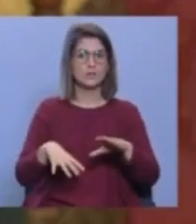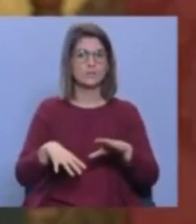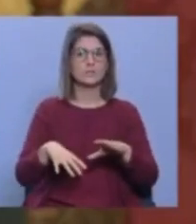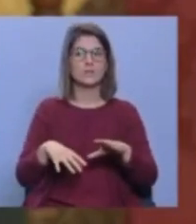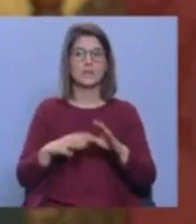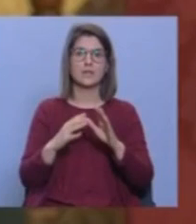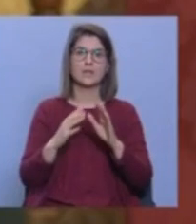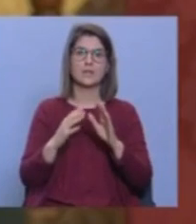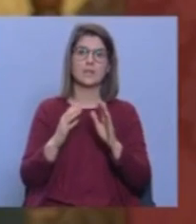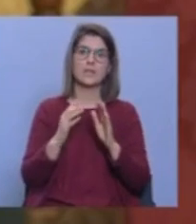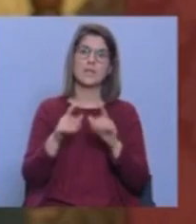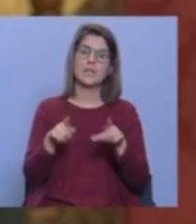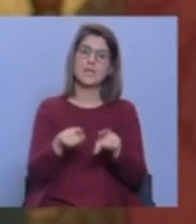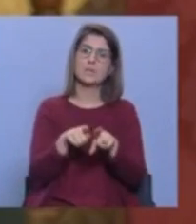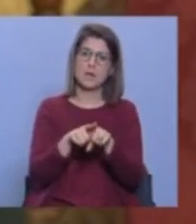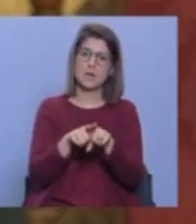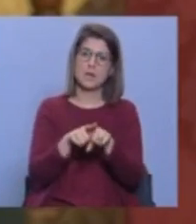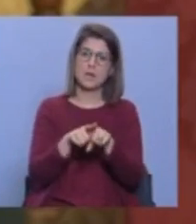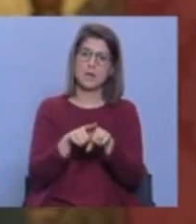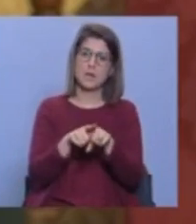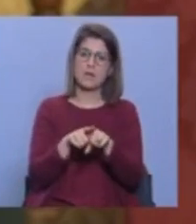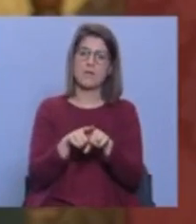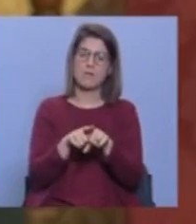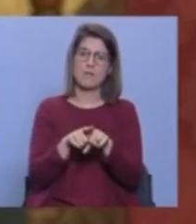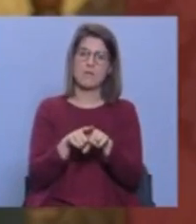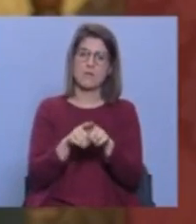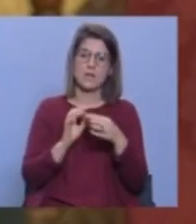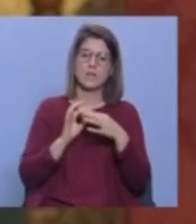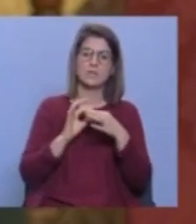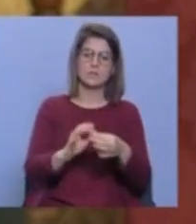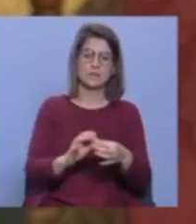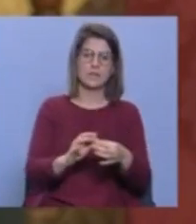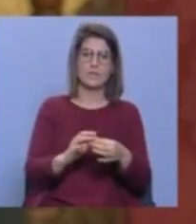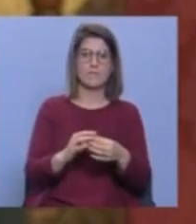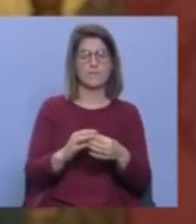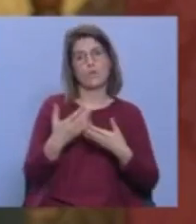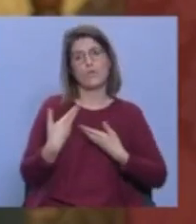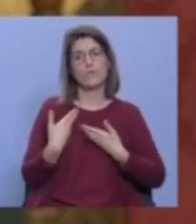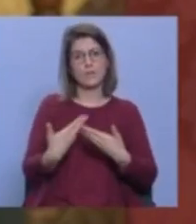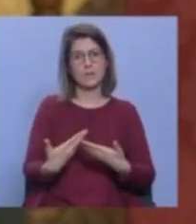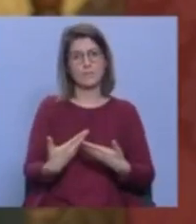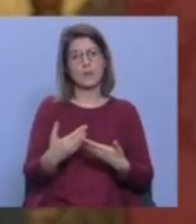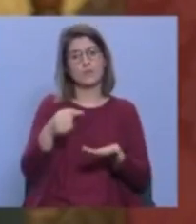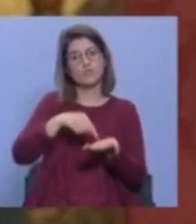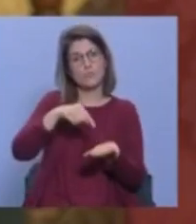com o irmão a quem somos convidados a praticar esmola.